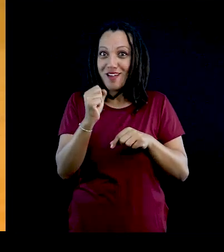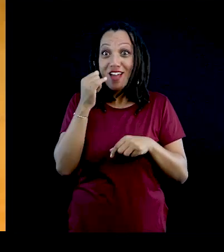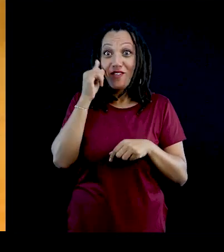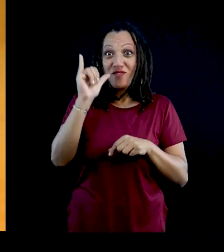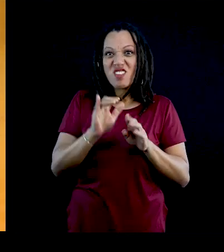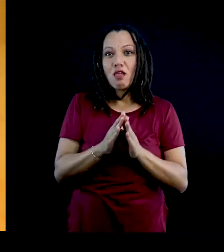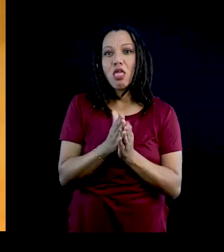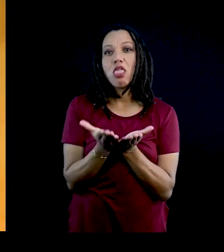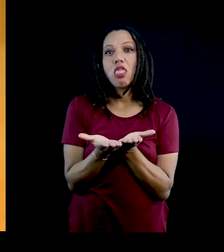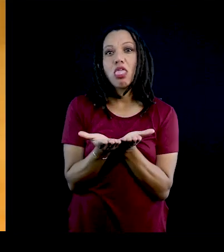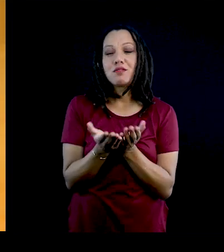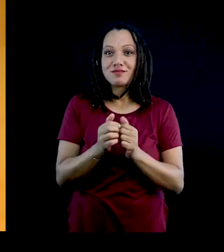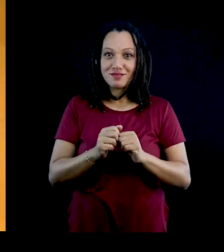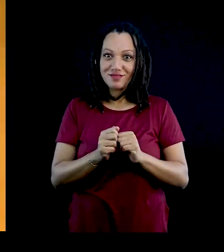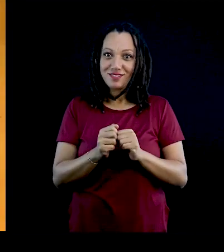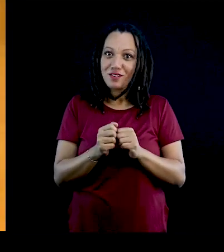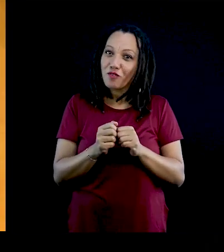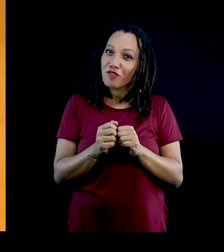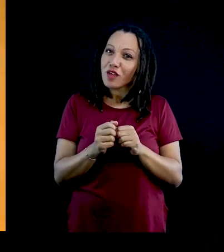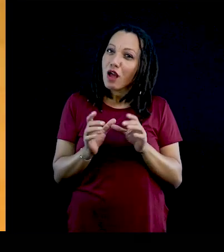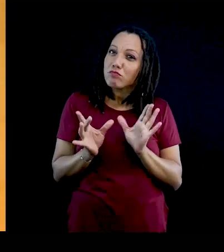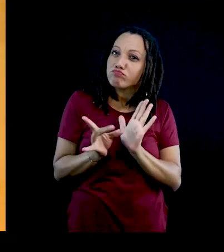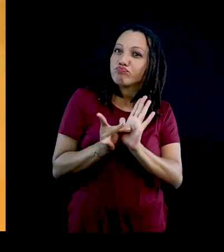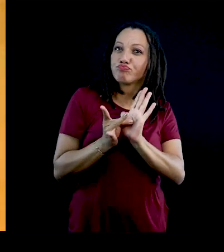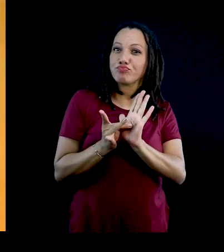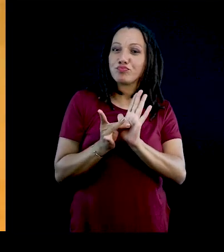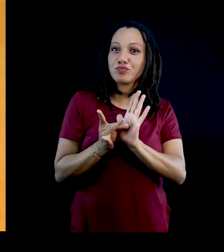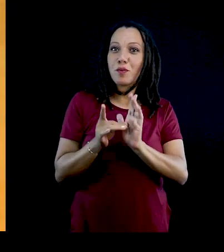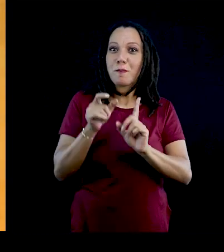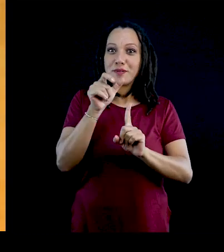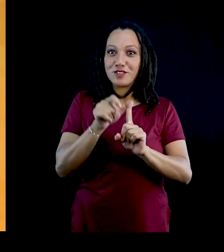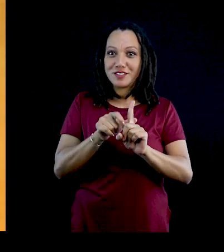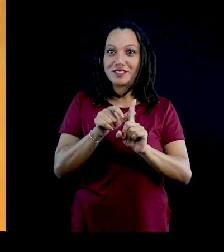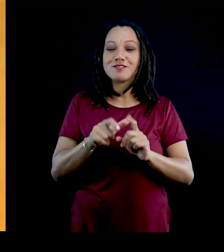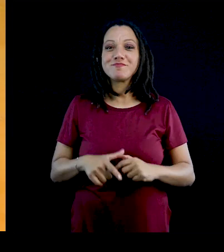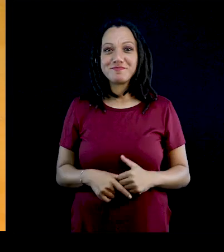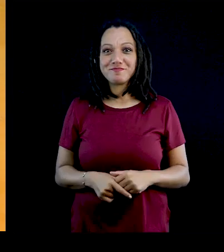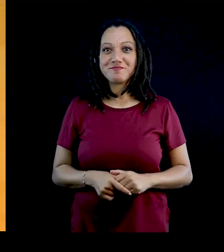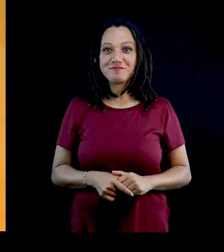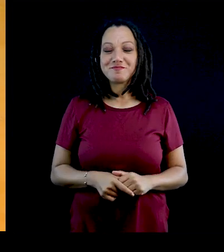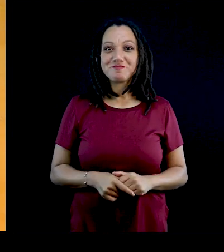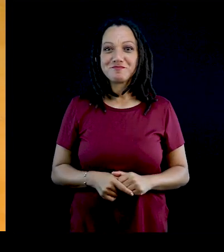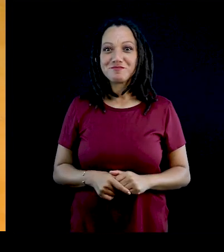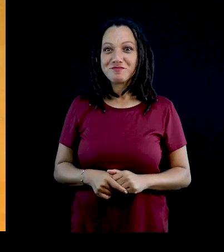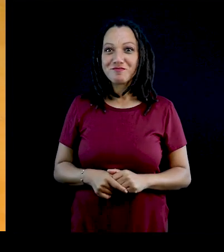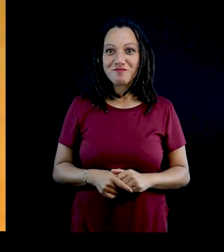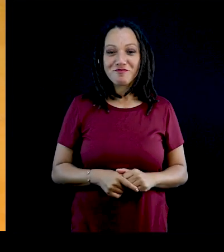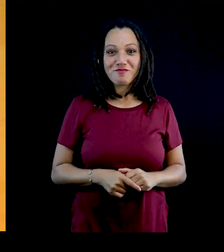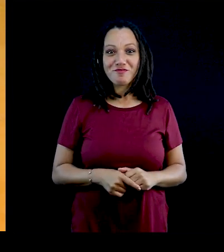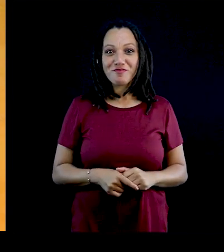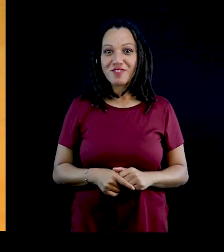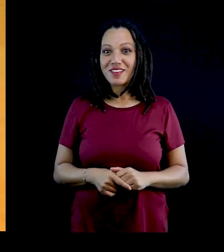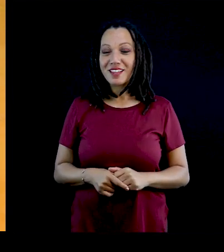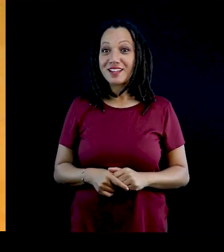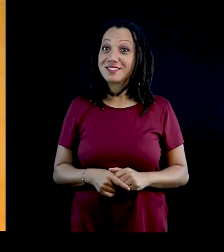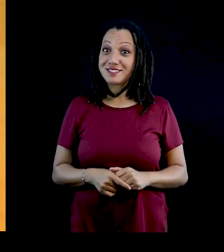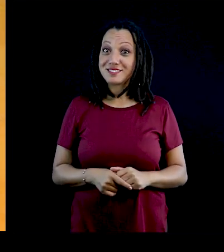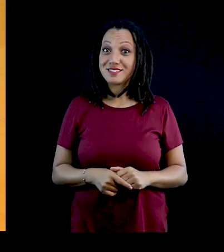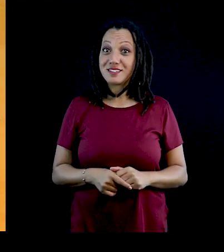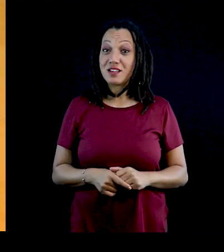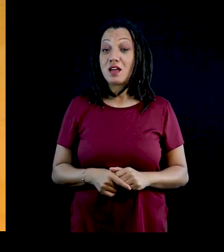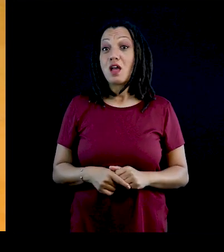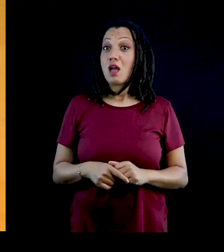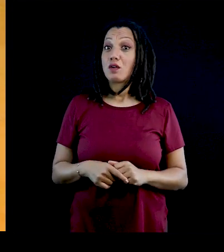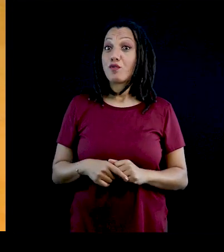mais próxima do corpo do personagem. Bom, então aqui na parte superior eu vou fazer os